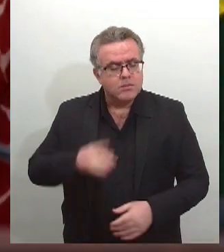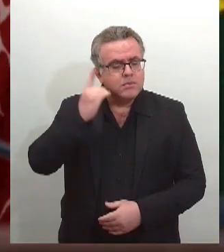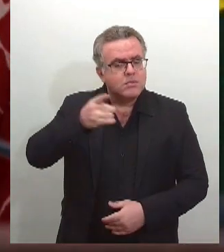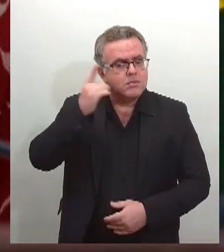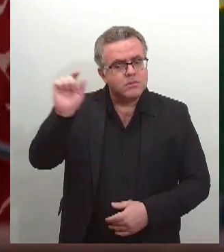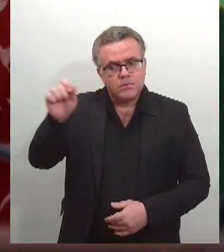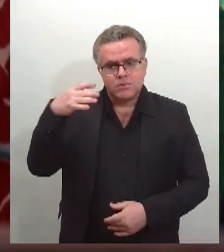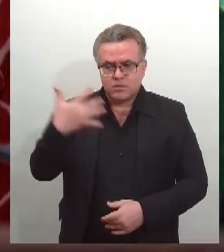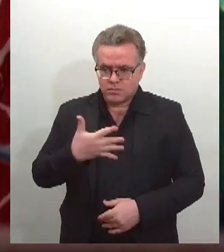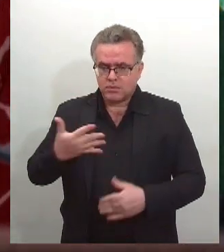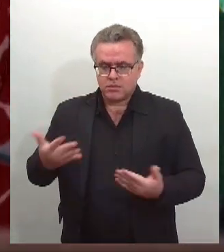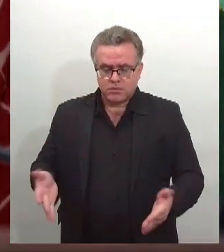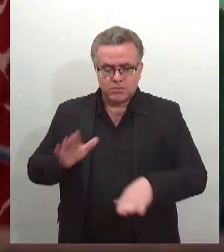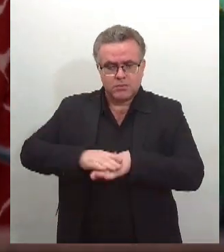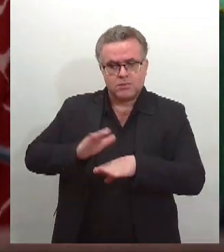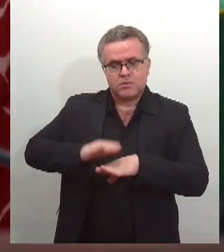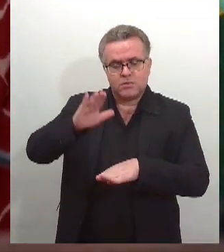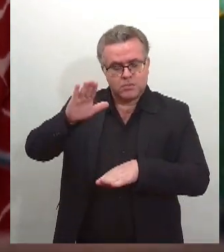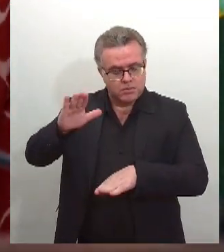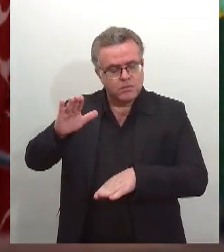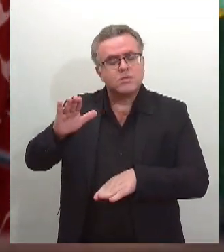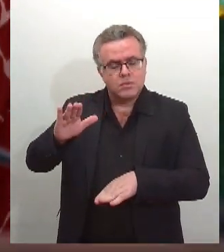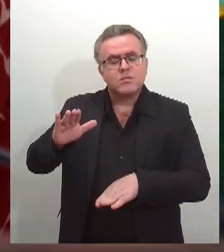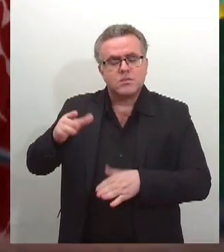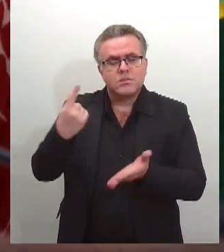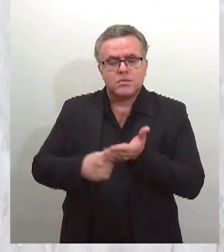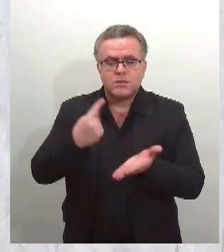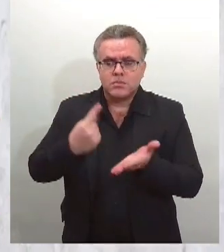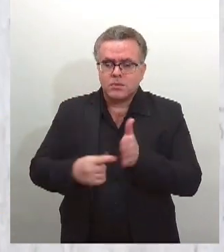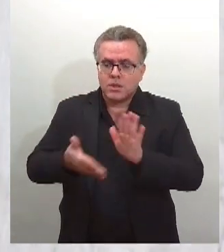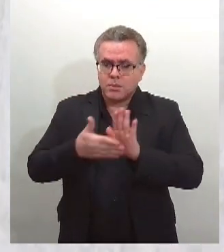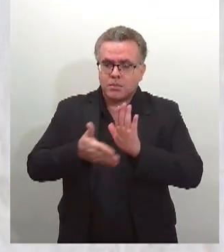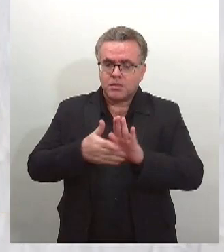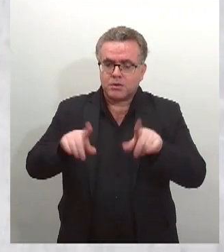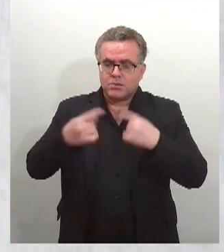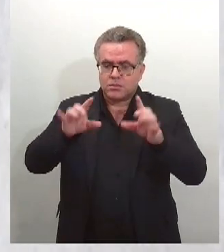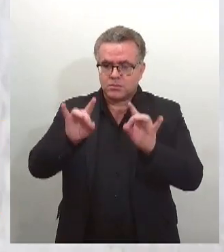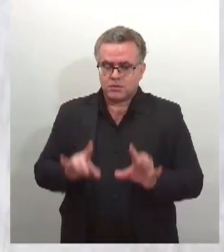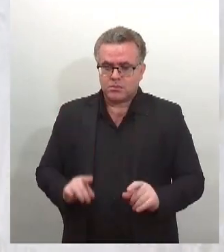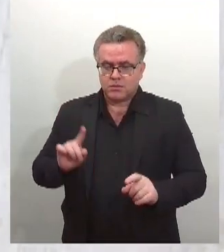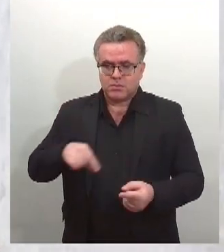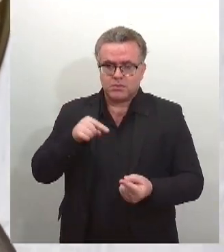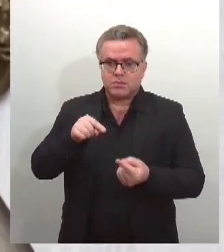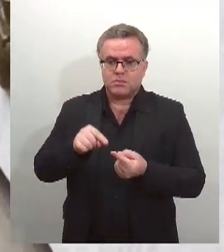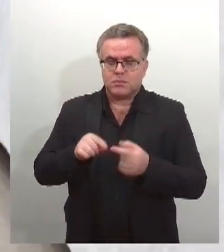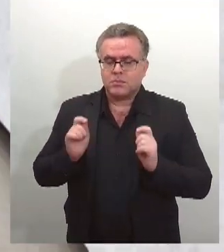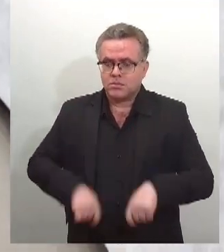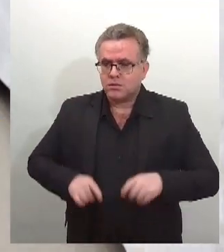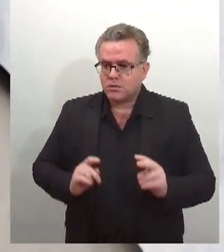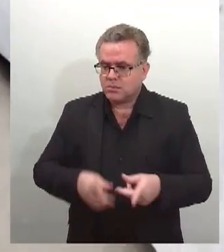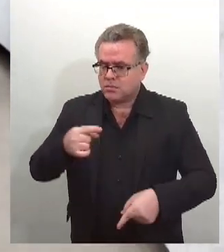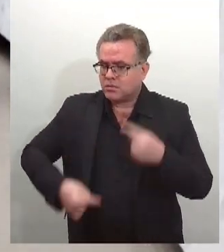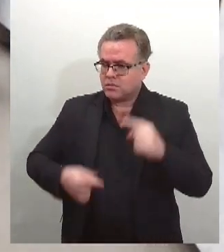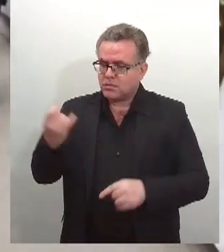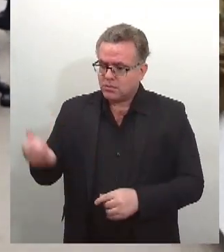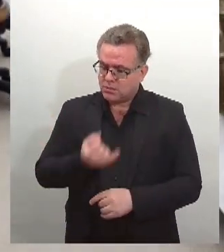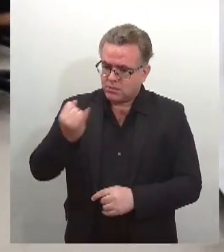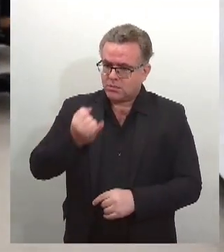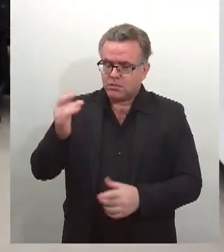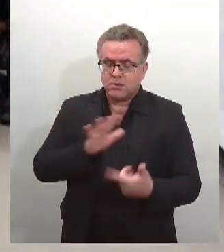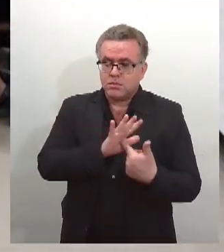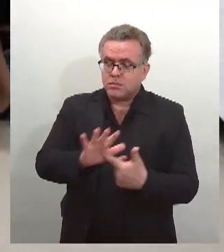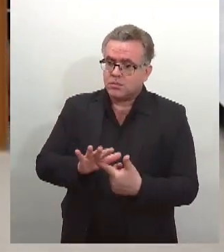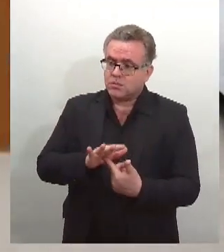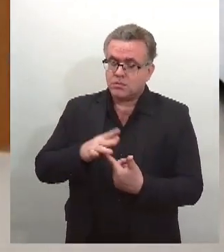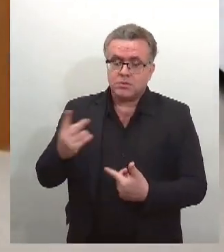da sessão especial, ressaltou a importância de celebrar e debater esse assunto tão relevante. Ela enfatizou que a sessão foi